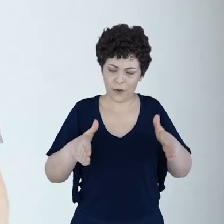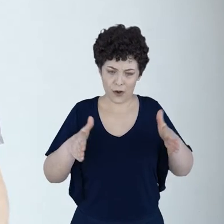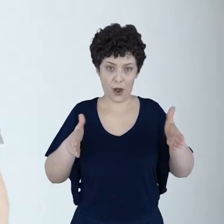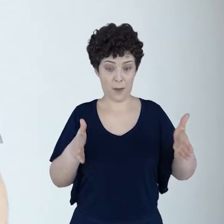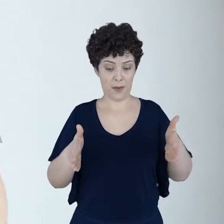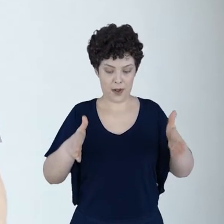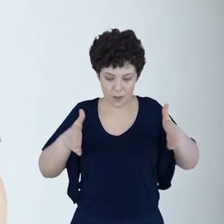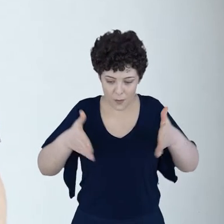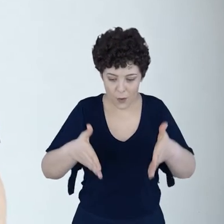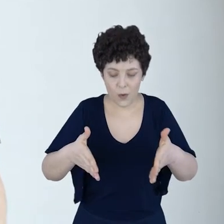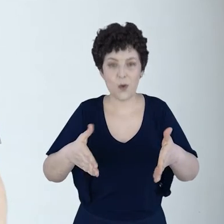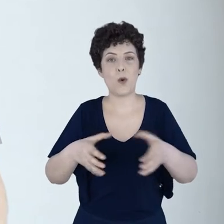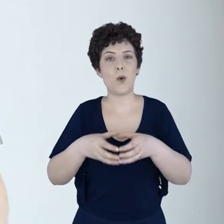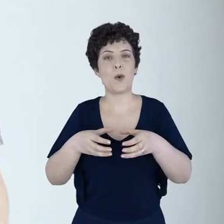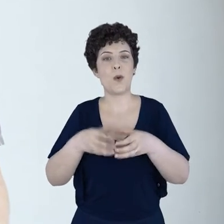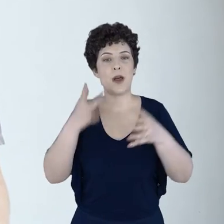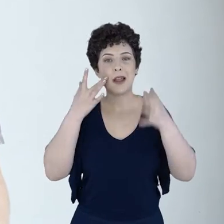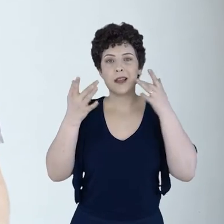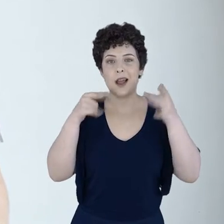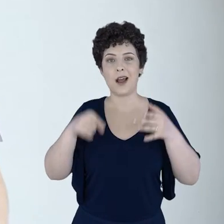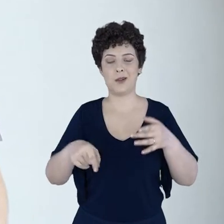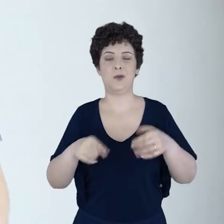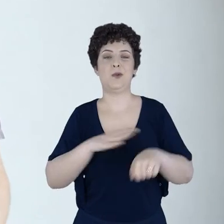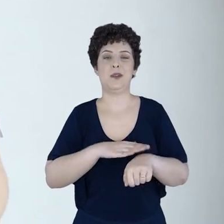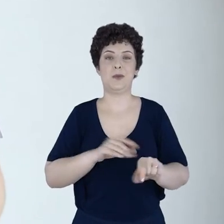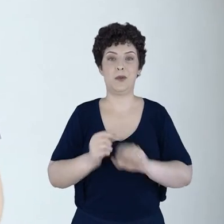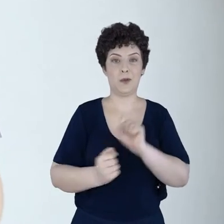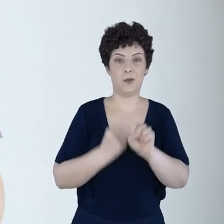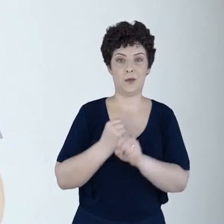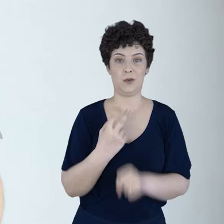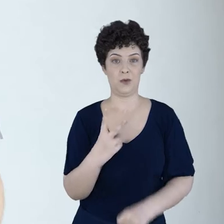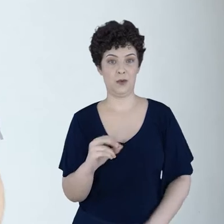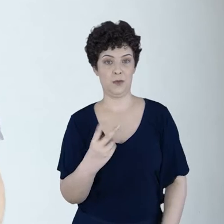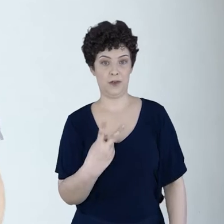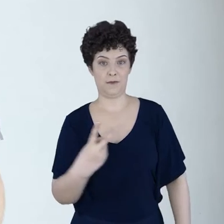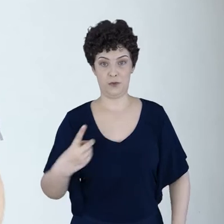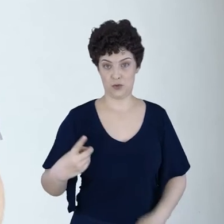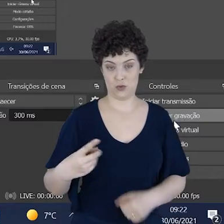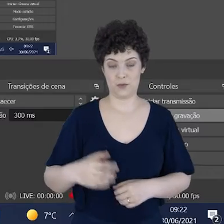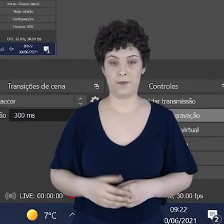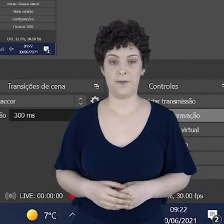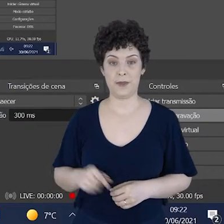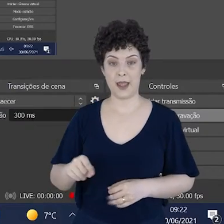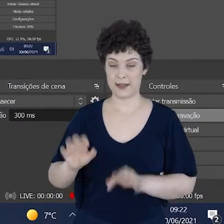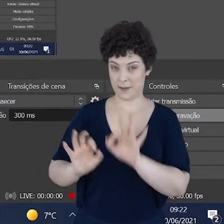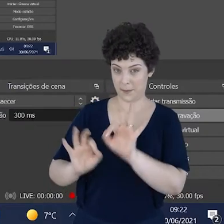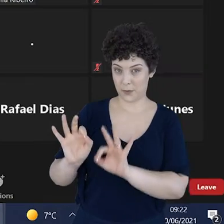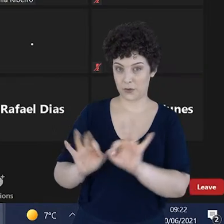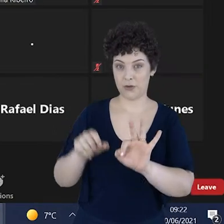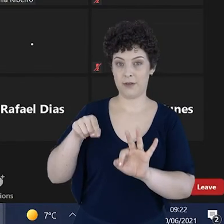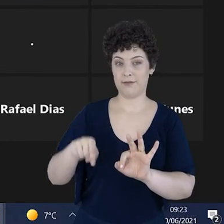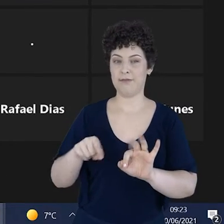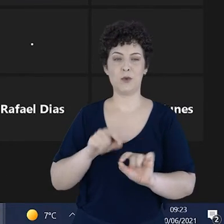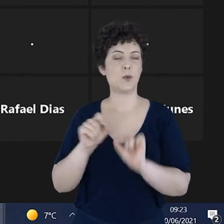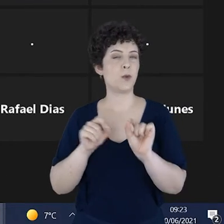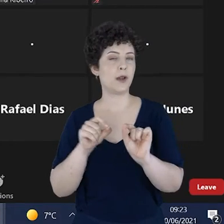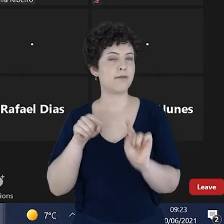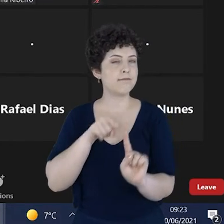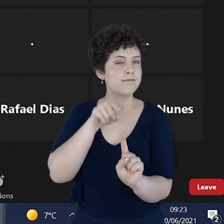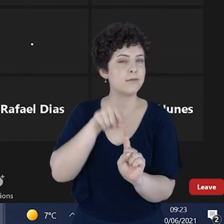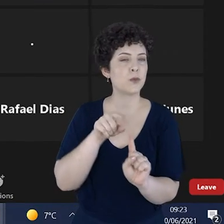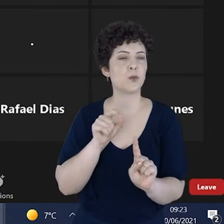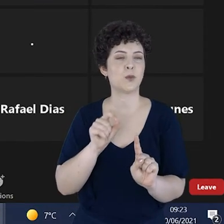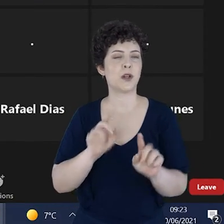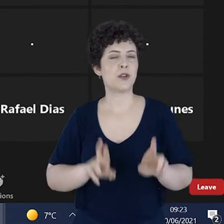o projeto realizado pela Companhia de Teatro do Conservatório de Tatuí neste ano de 2021. Coordenador. E esse projeto, ele tem